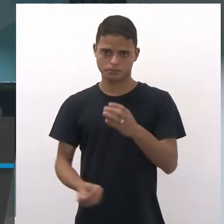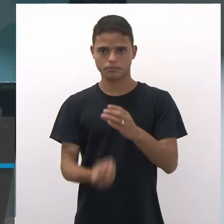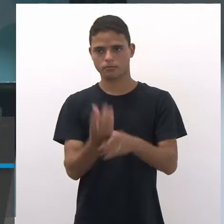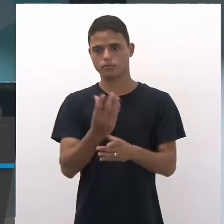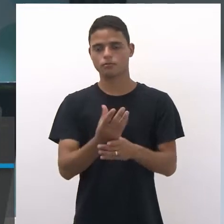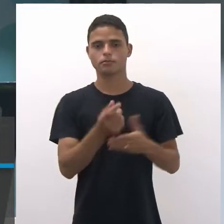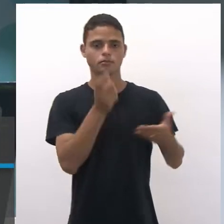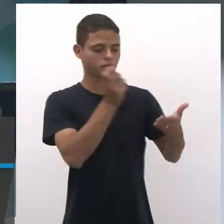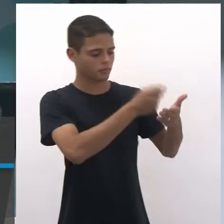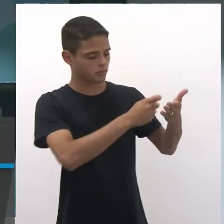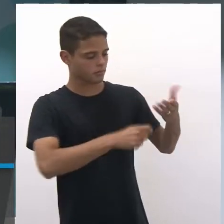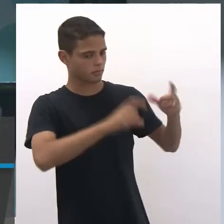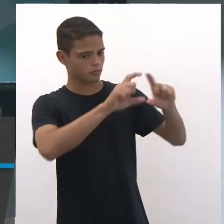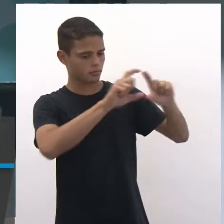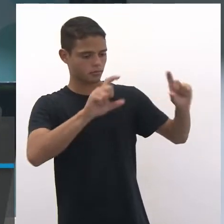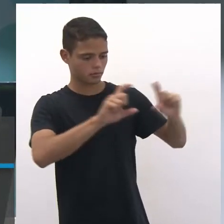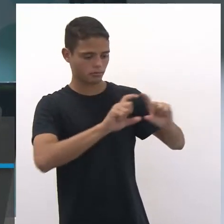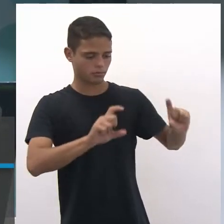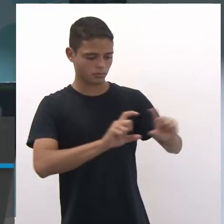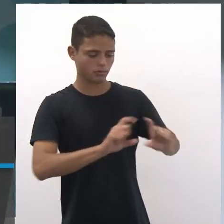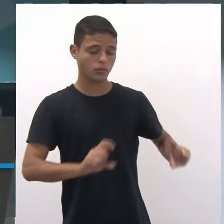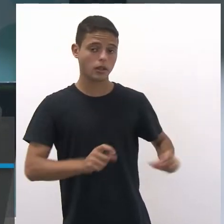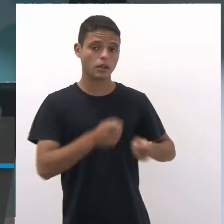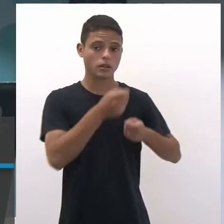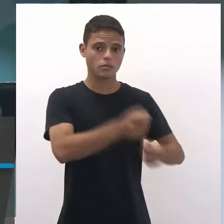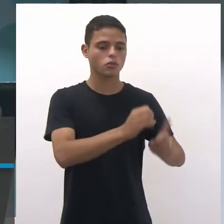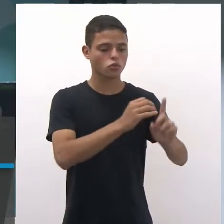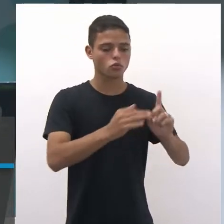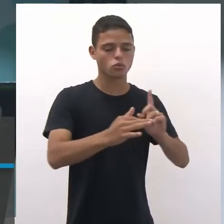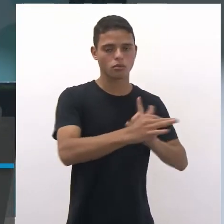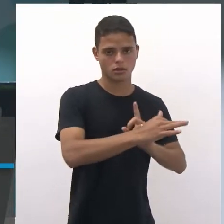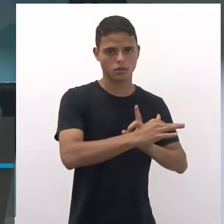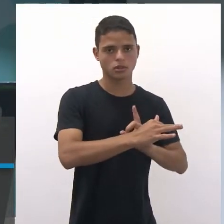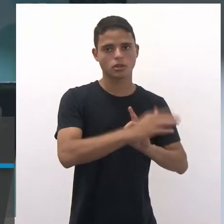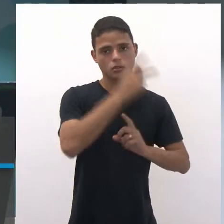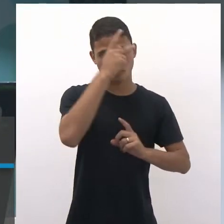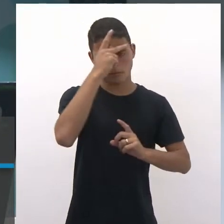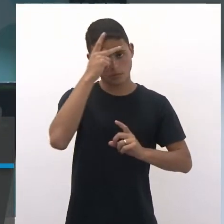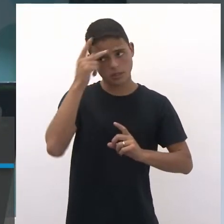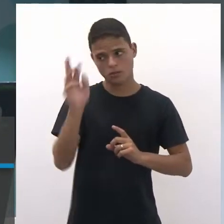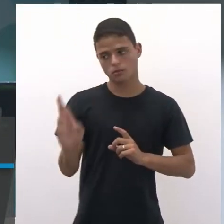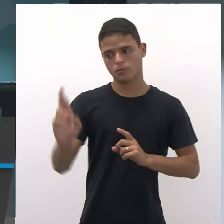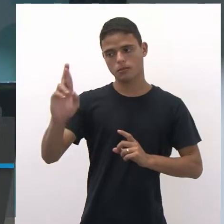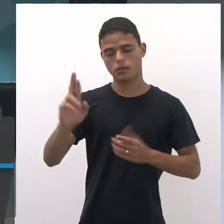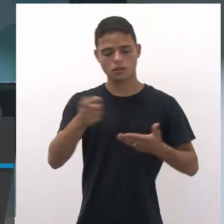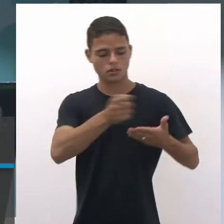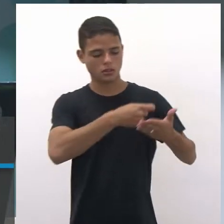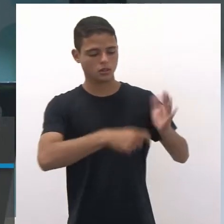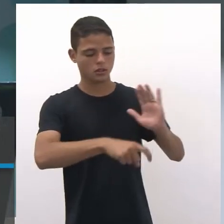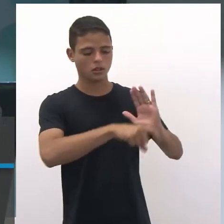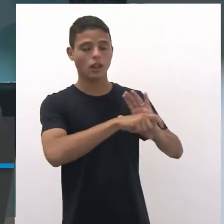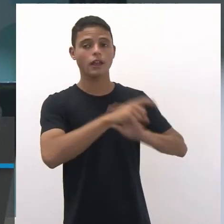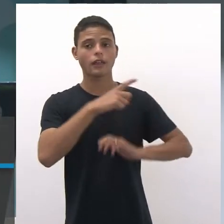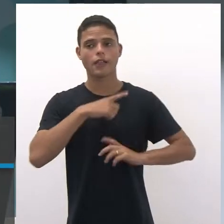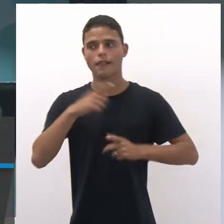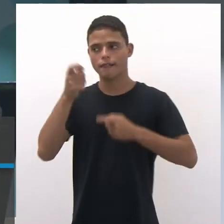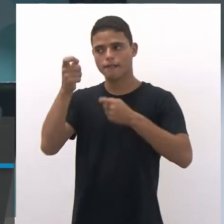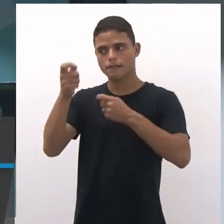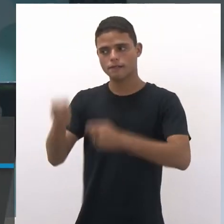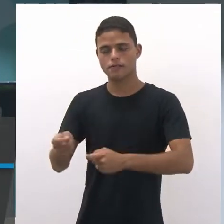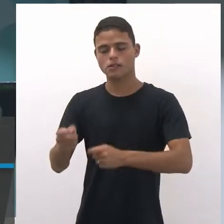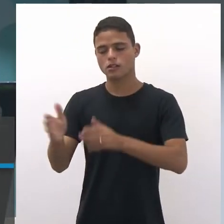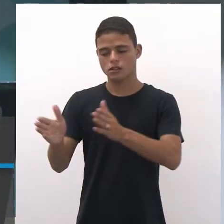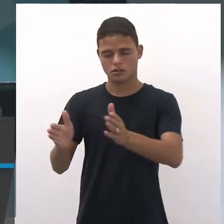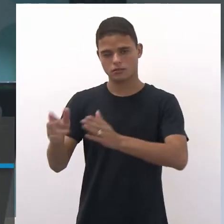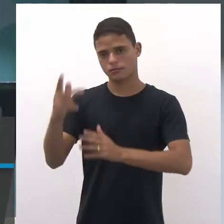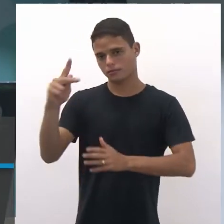partir de uma determinada pressão social. Então, quem está escrevendo, está produzindo o documento, também sofre a pressão da sua própria época.